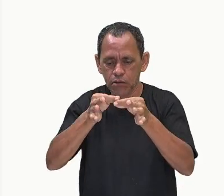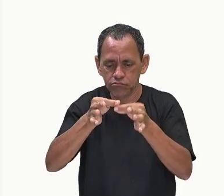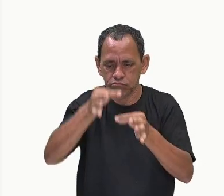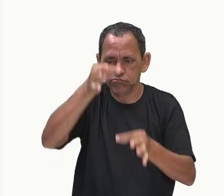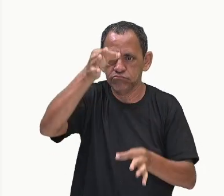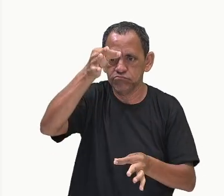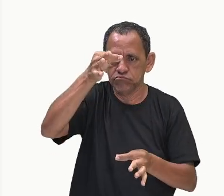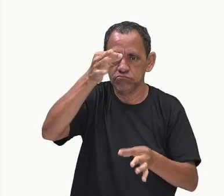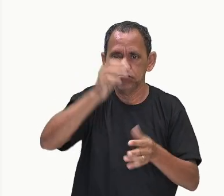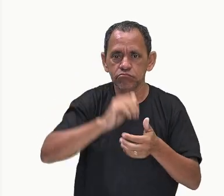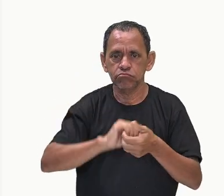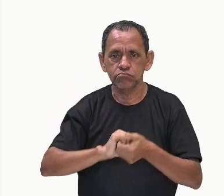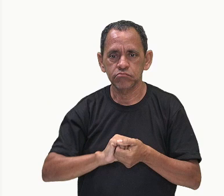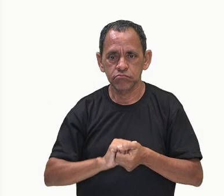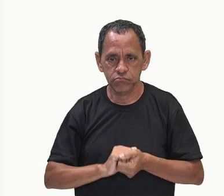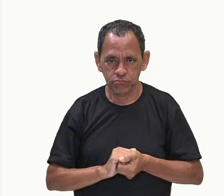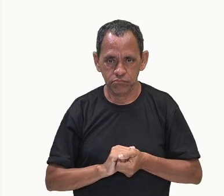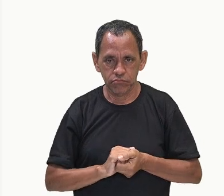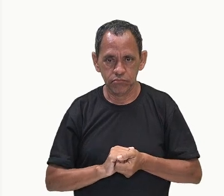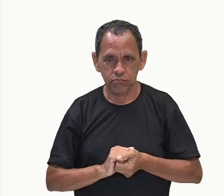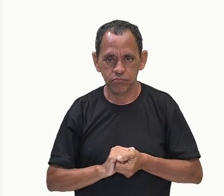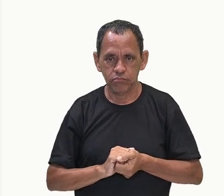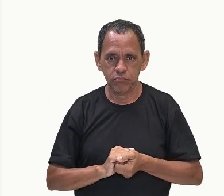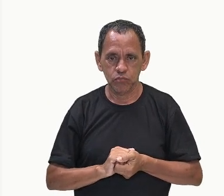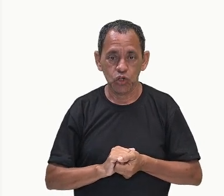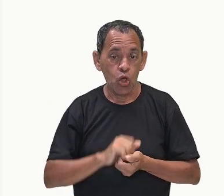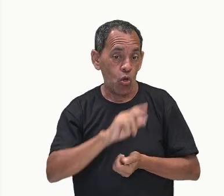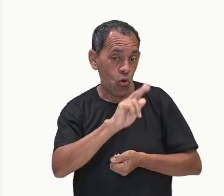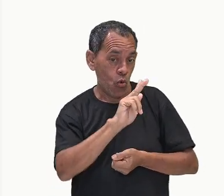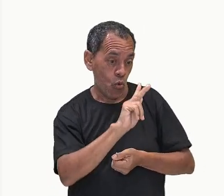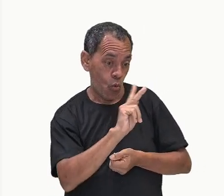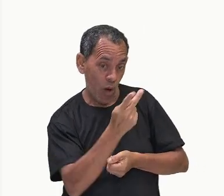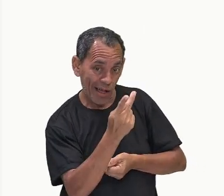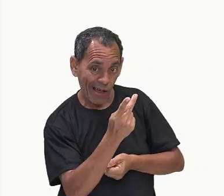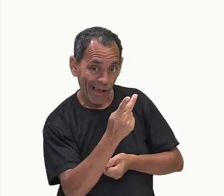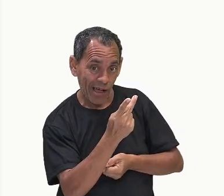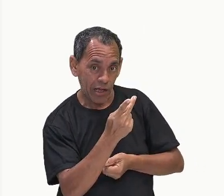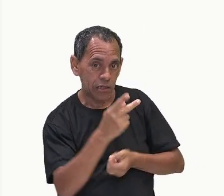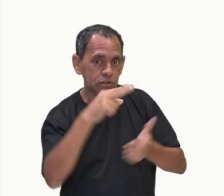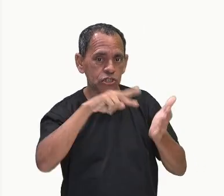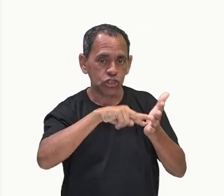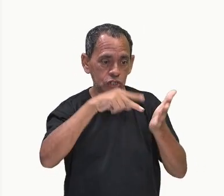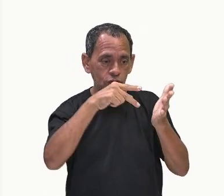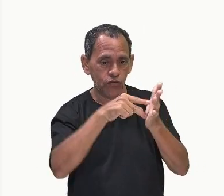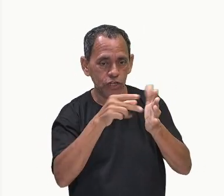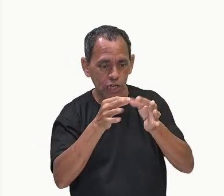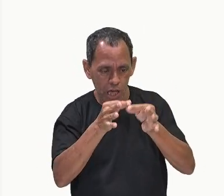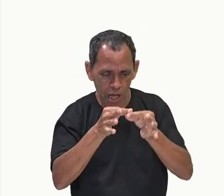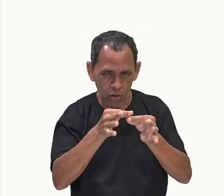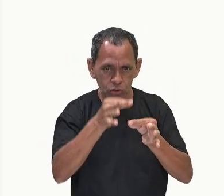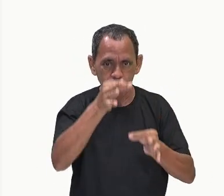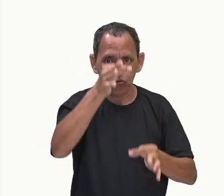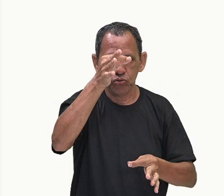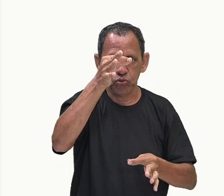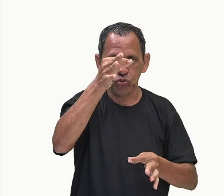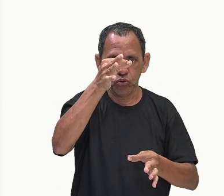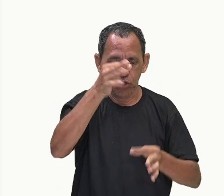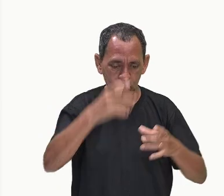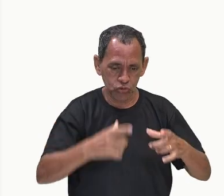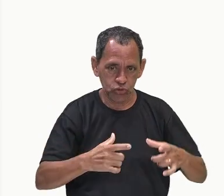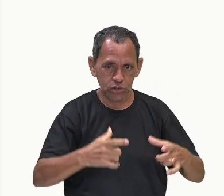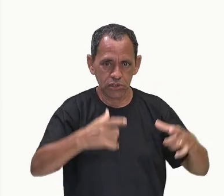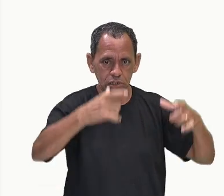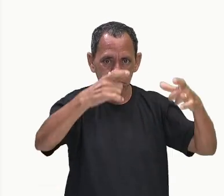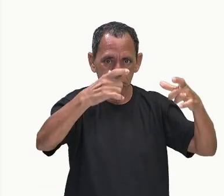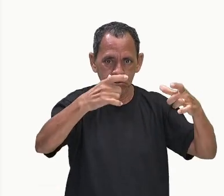Vezes a altura. Por isso que fica assim, ó. A área lateral do cilindro é calculada então com 2 vezes